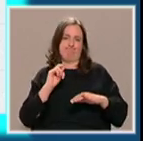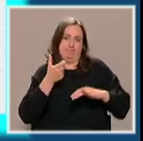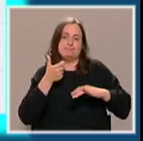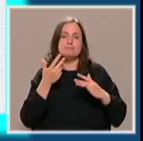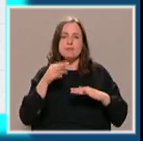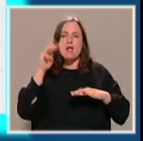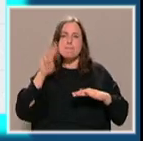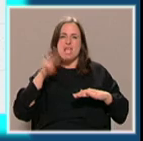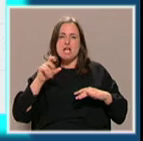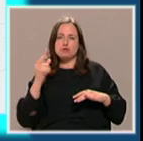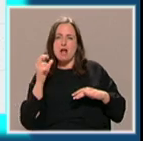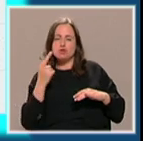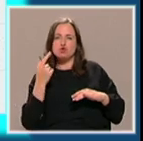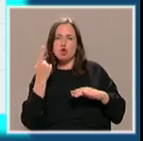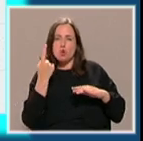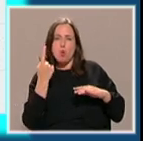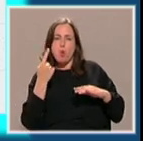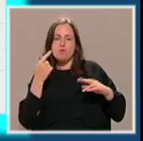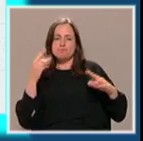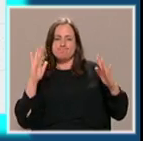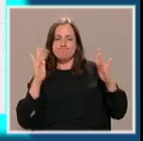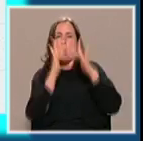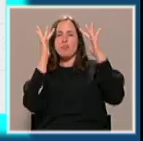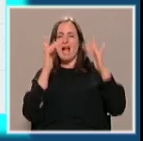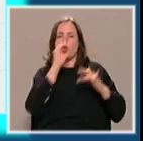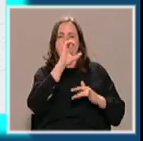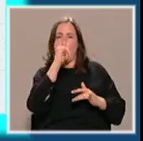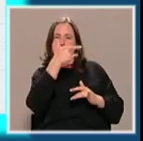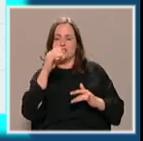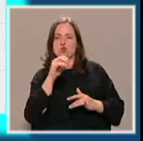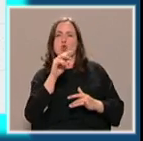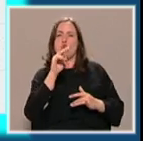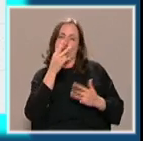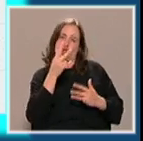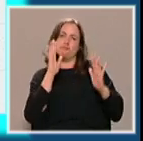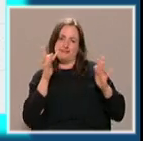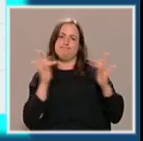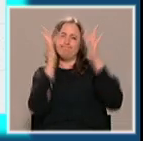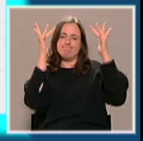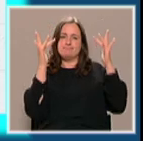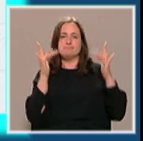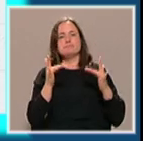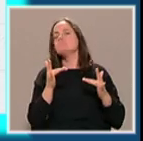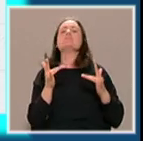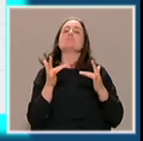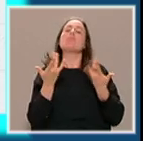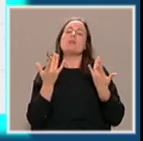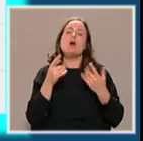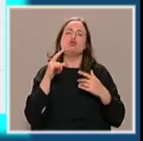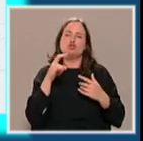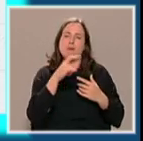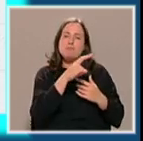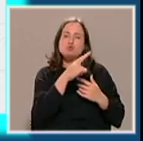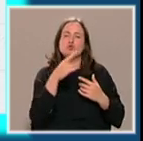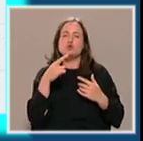um deles tem que reconhecer o oócito 2. Após esse reconhecimento, o espermatozoide, se bem se